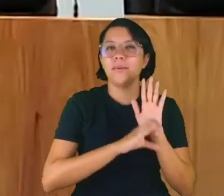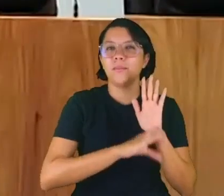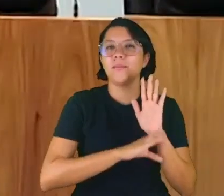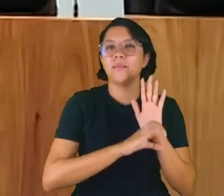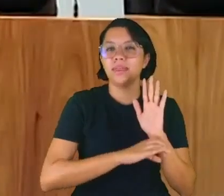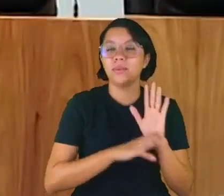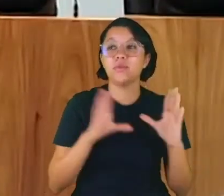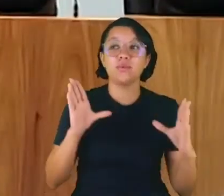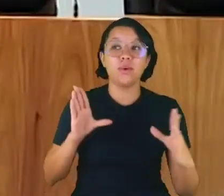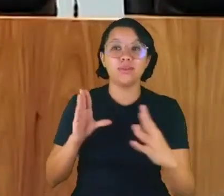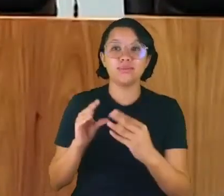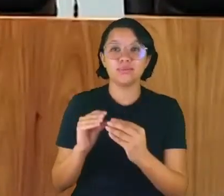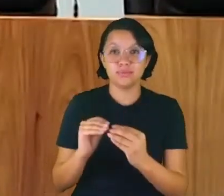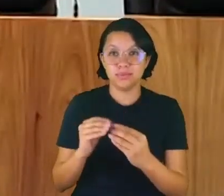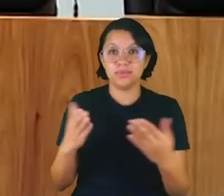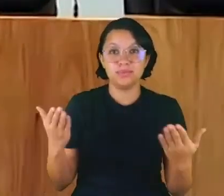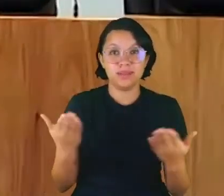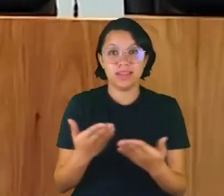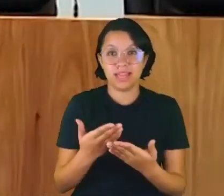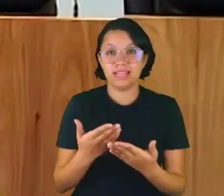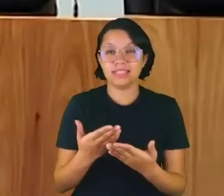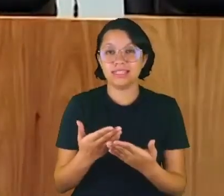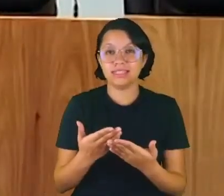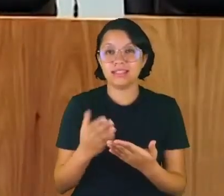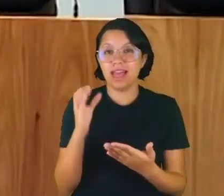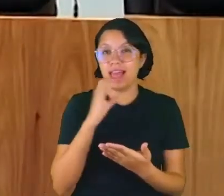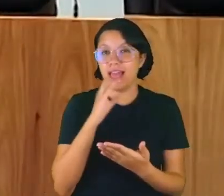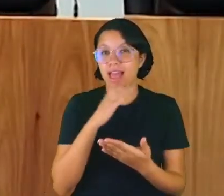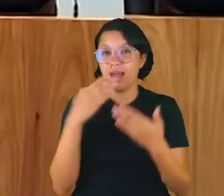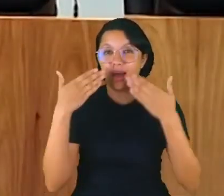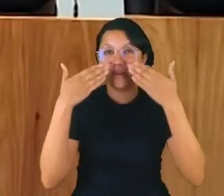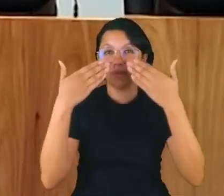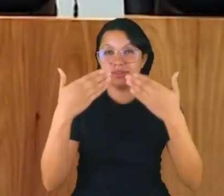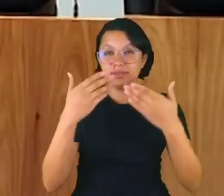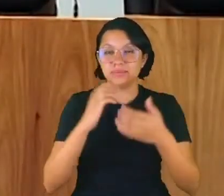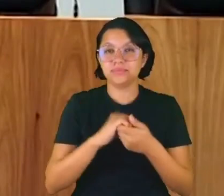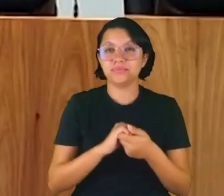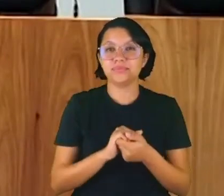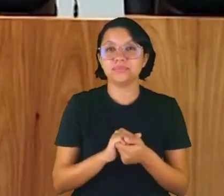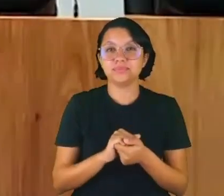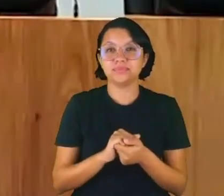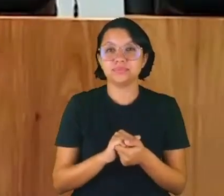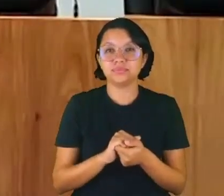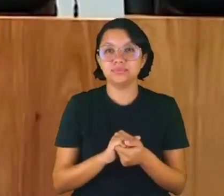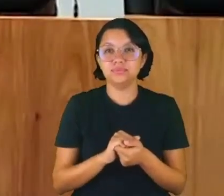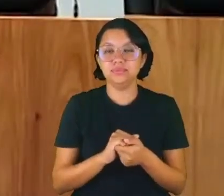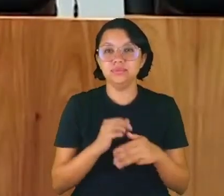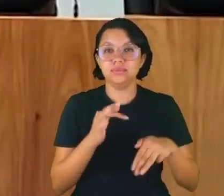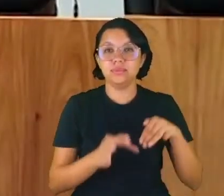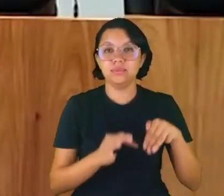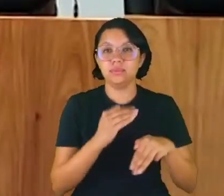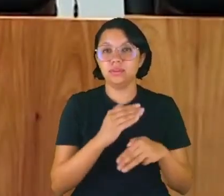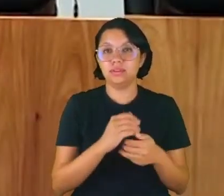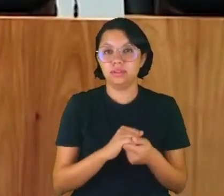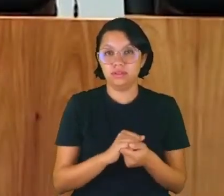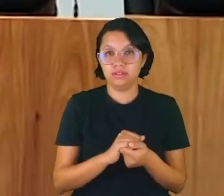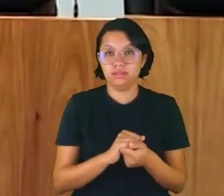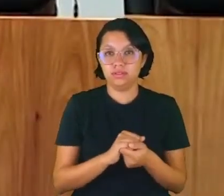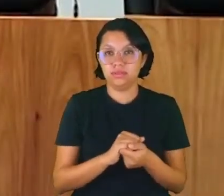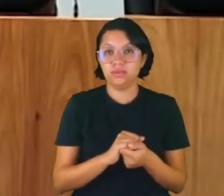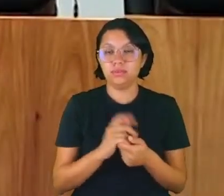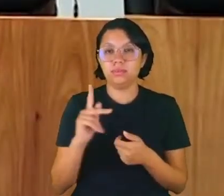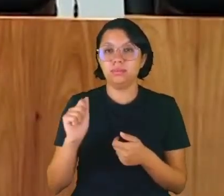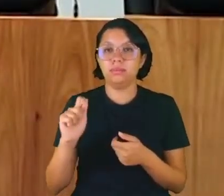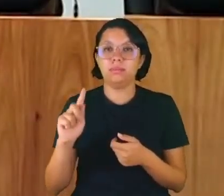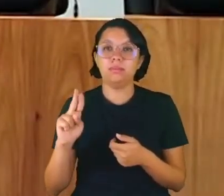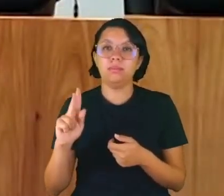resumi-lo para esta ligeira apresentação. O ministro Paulo Dias de Moura